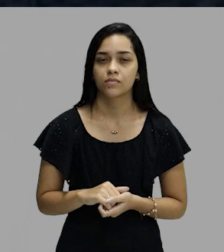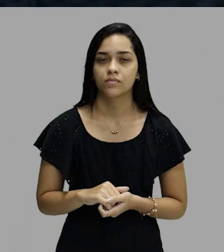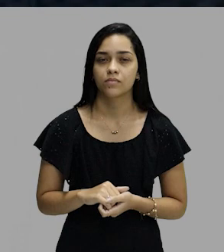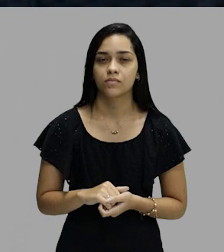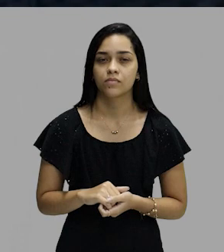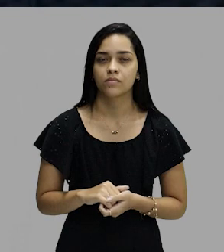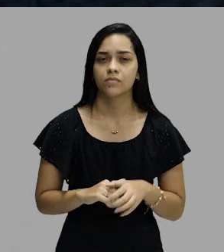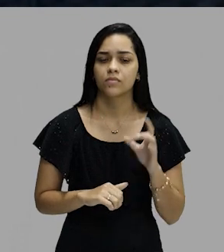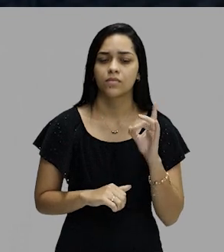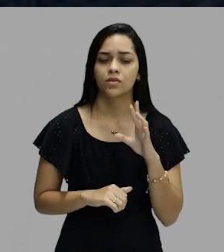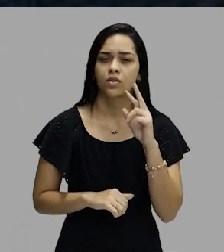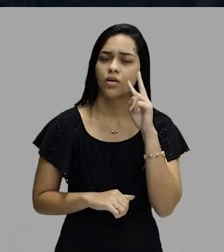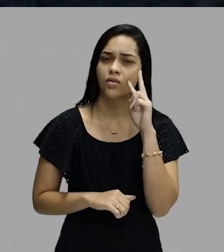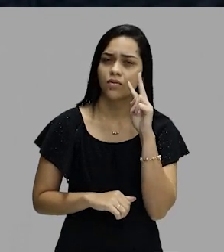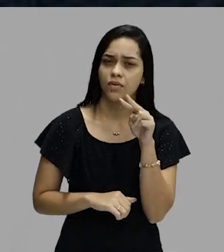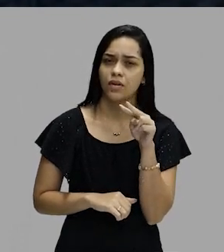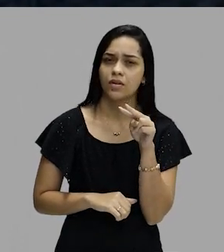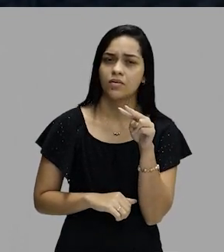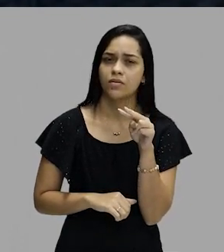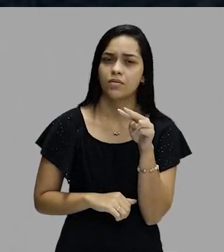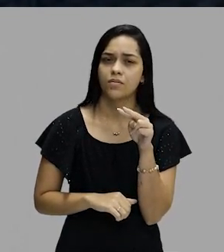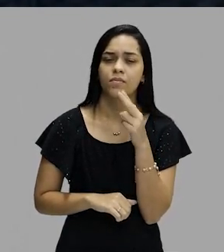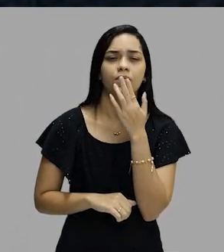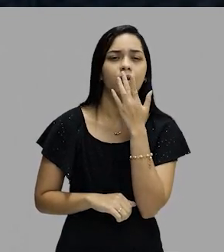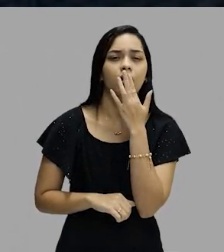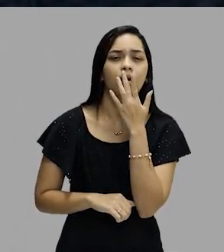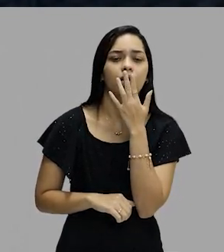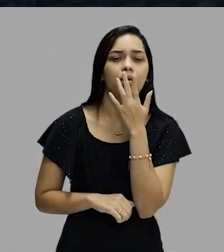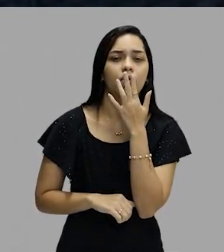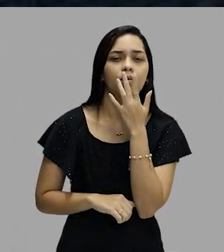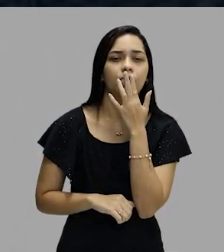Será que só olhando ali, né, a cor,